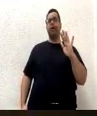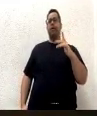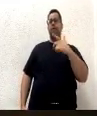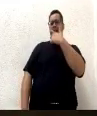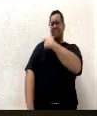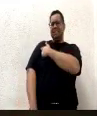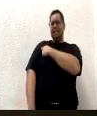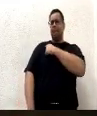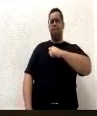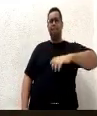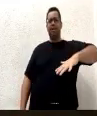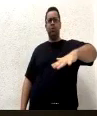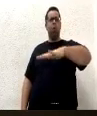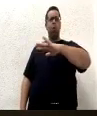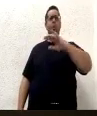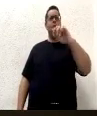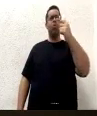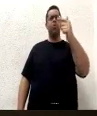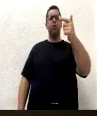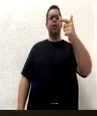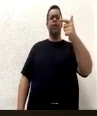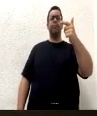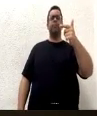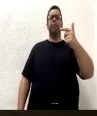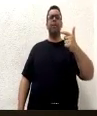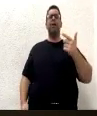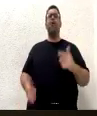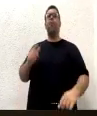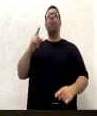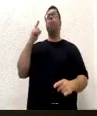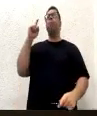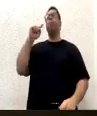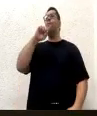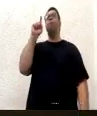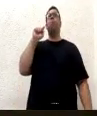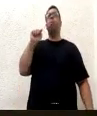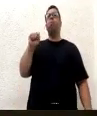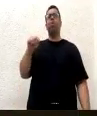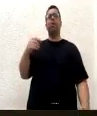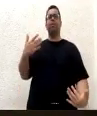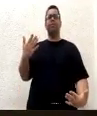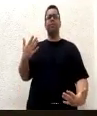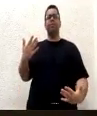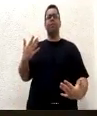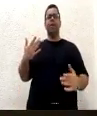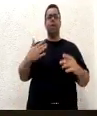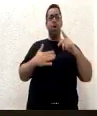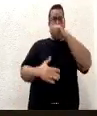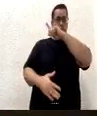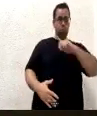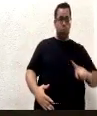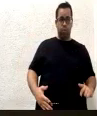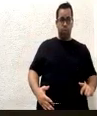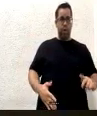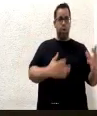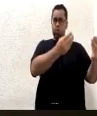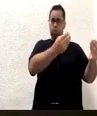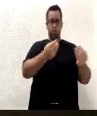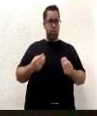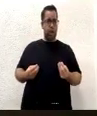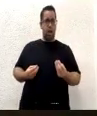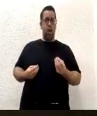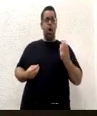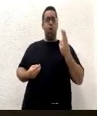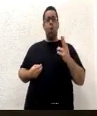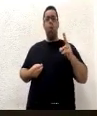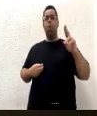Porque há um programa do governo federal que não cumpre, ou o Instituto Butantan, que não tem ainda a capacidade dessas vacinas para suprir a